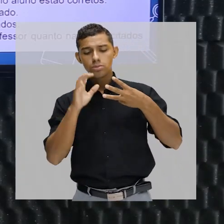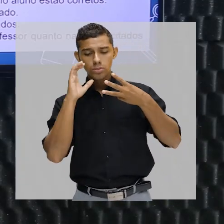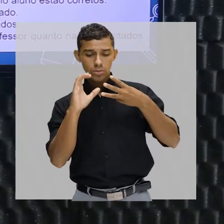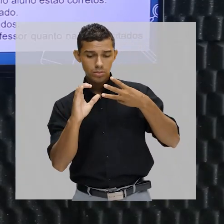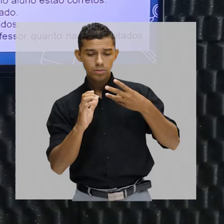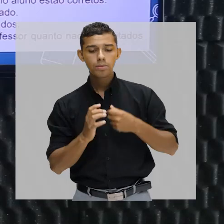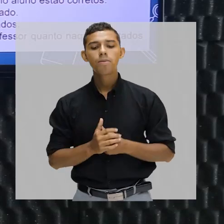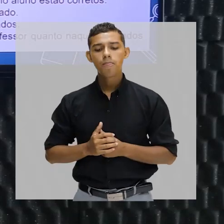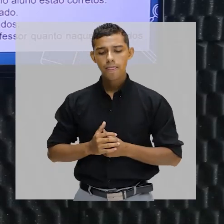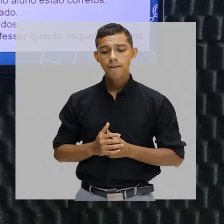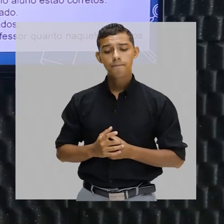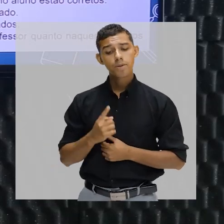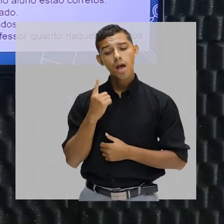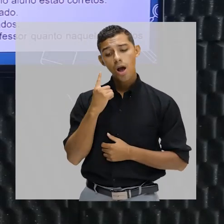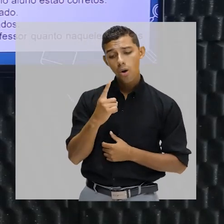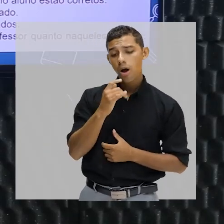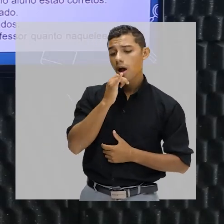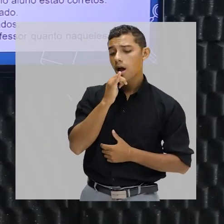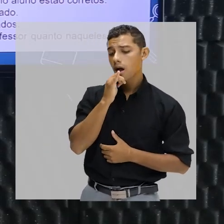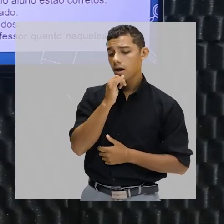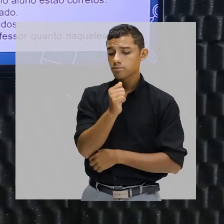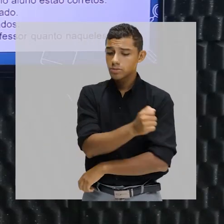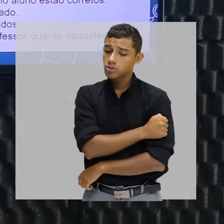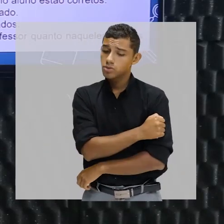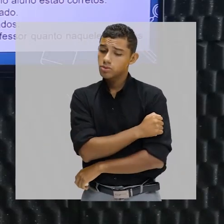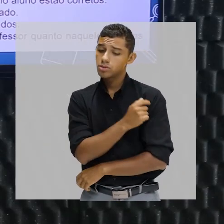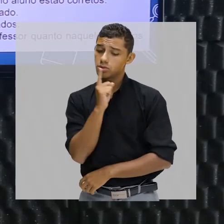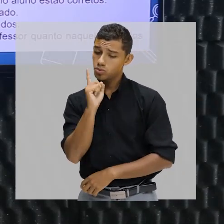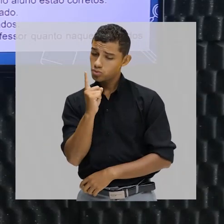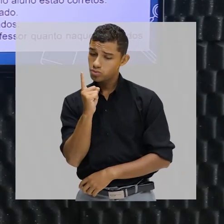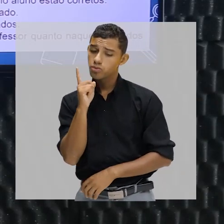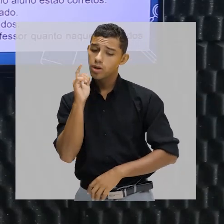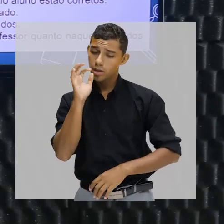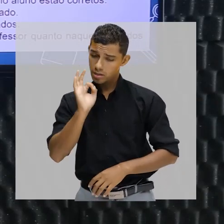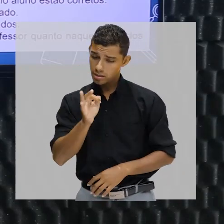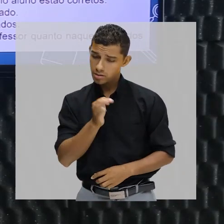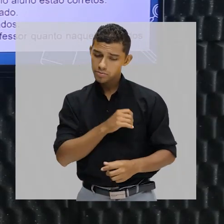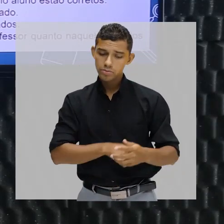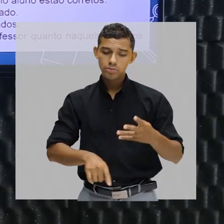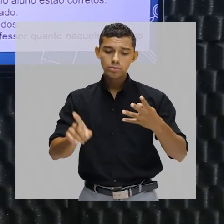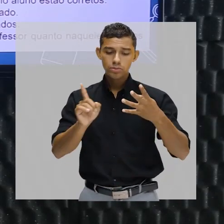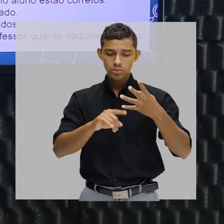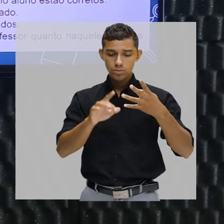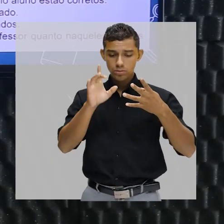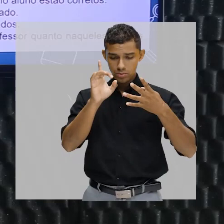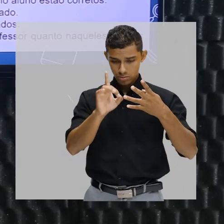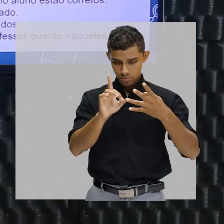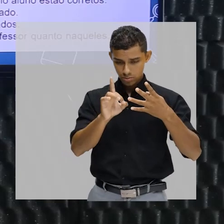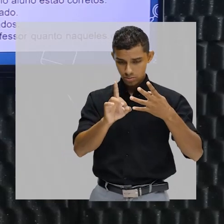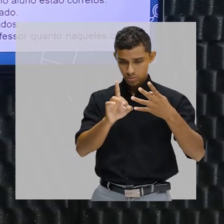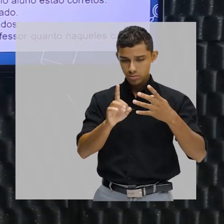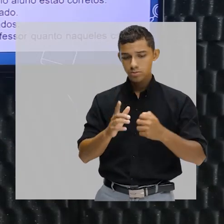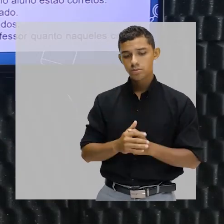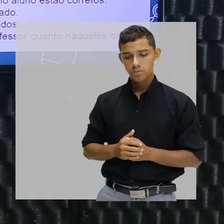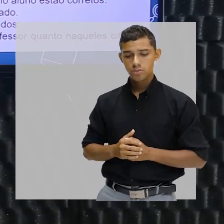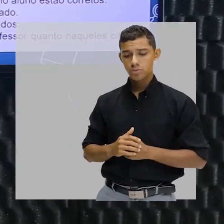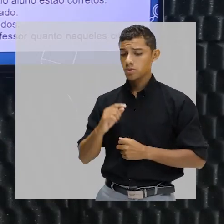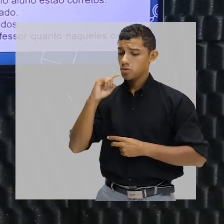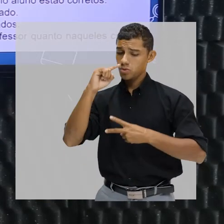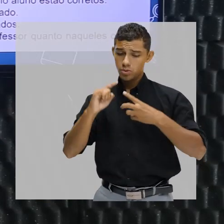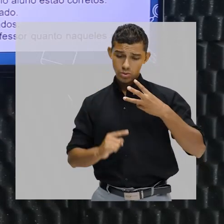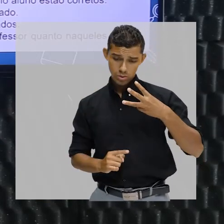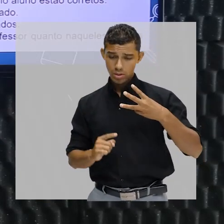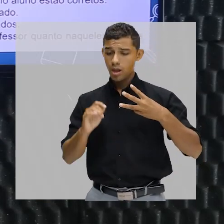C, apenas um exemplo citado pelo aluno está correto? Letra D, os 3